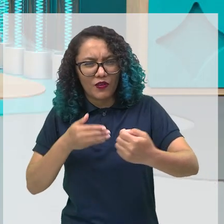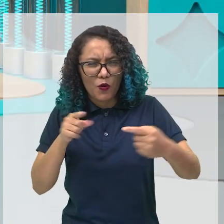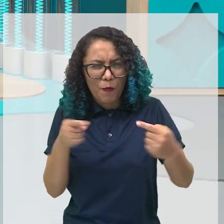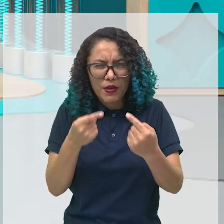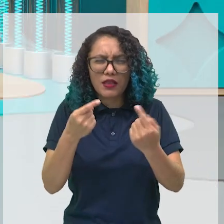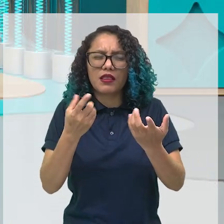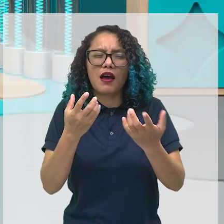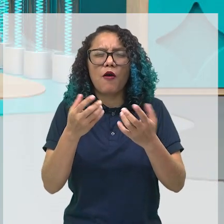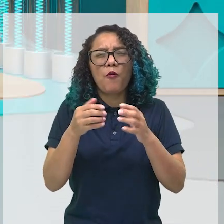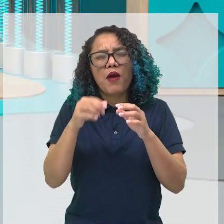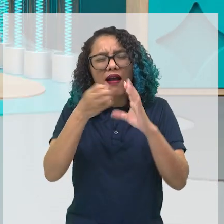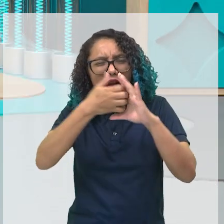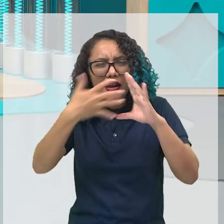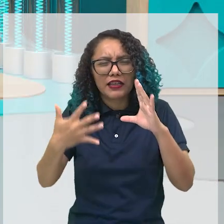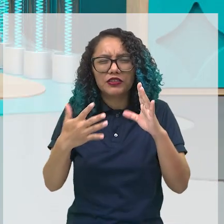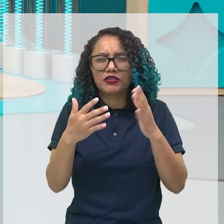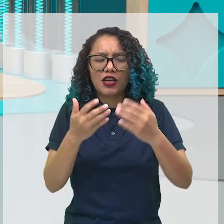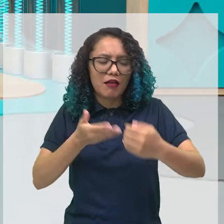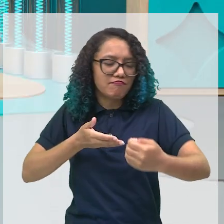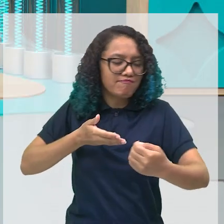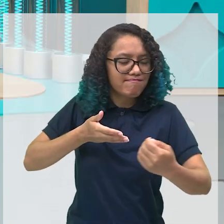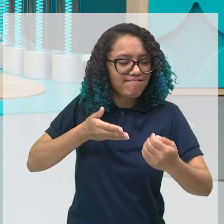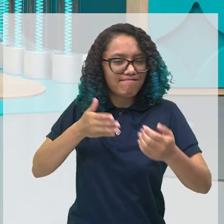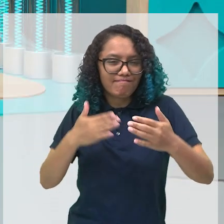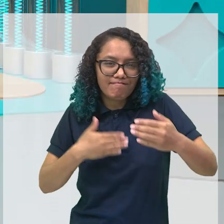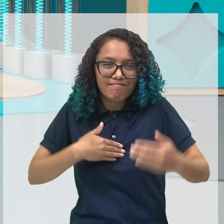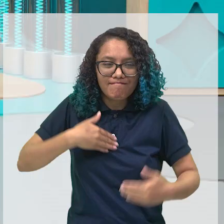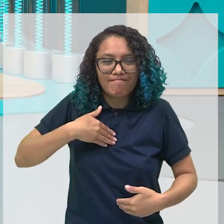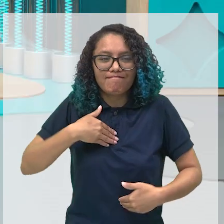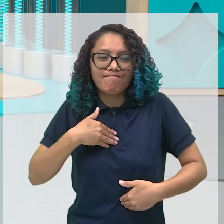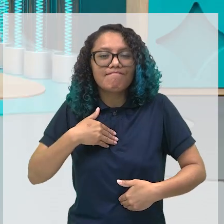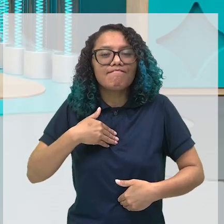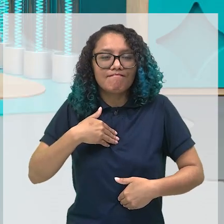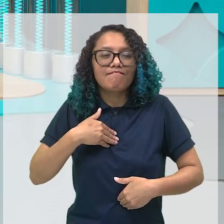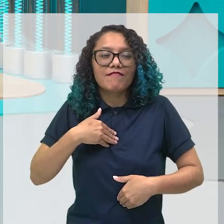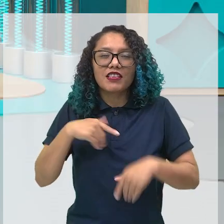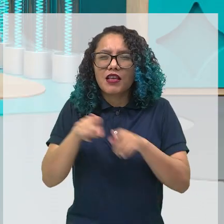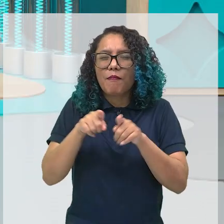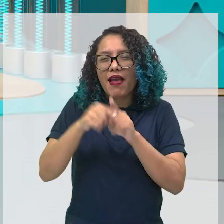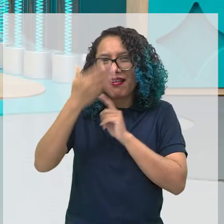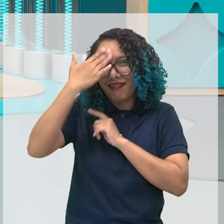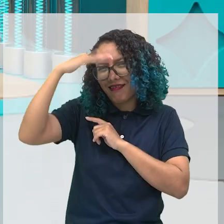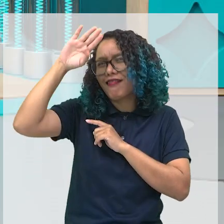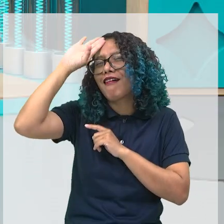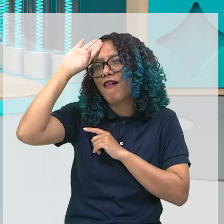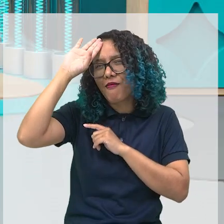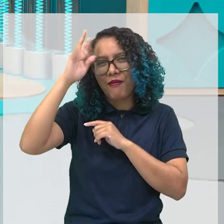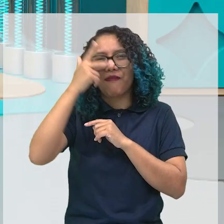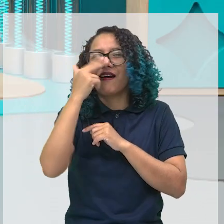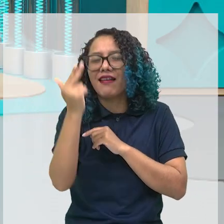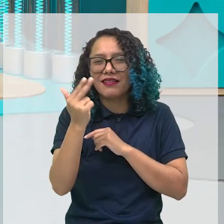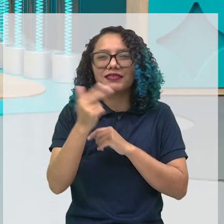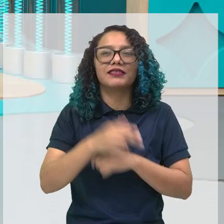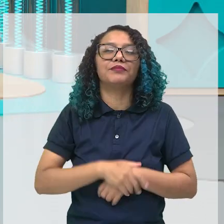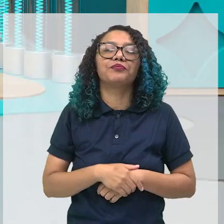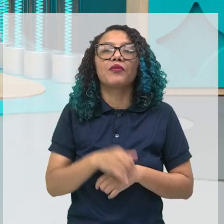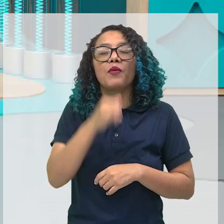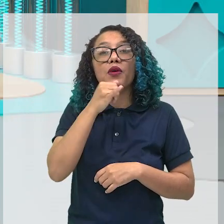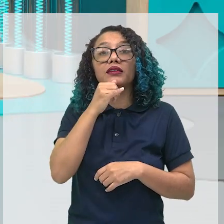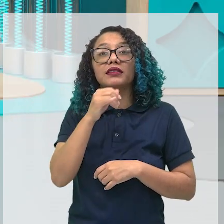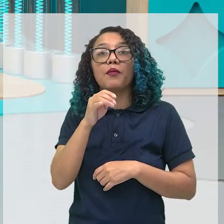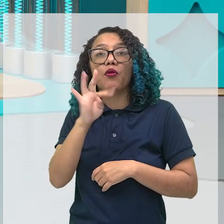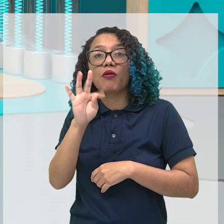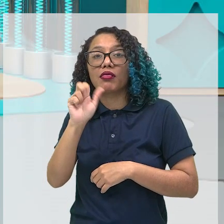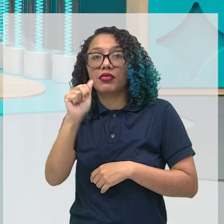e sensual também para essa dança. Talvez vocês já tenham visto mais expressivamente os dips ali na dança do tango,